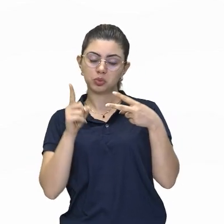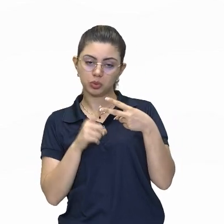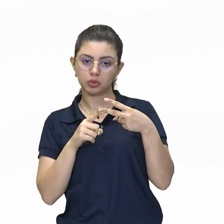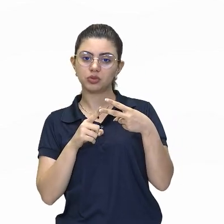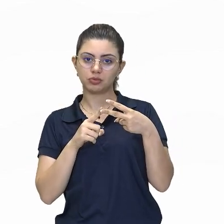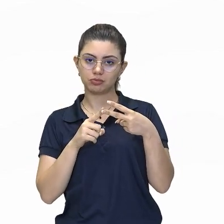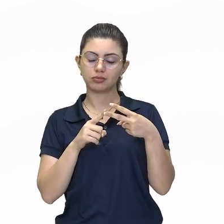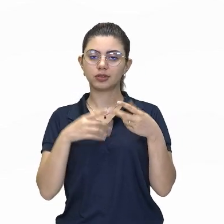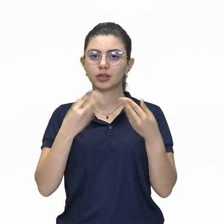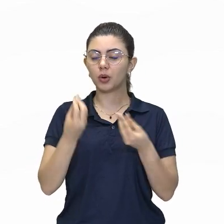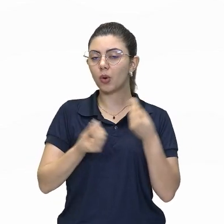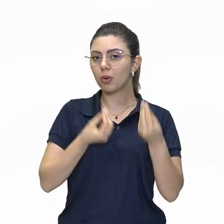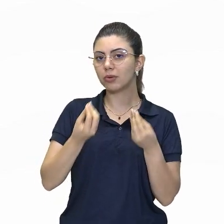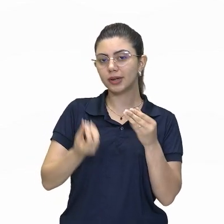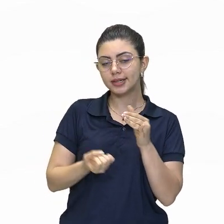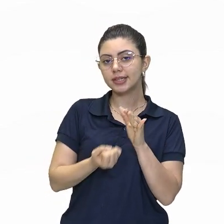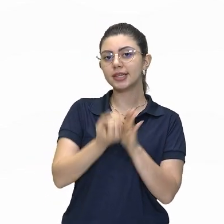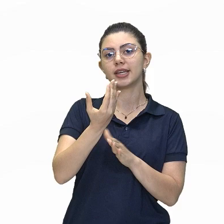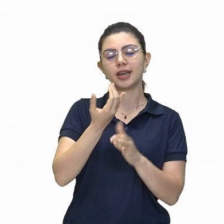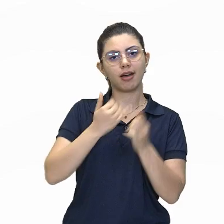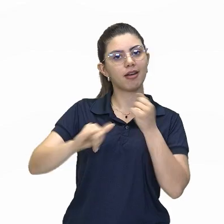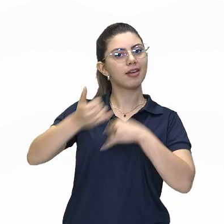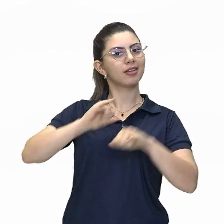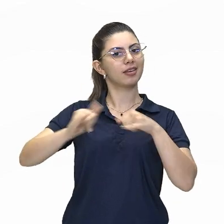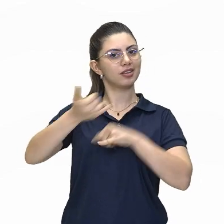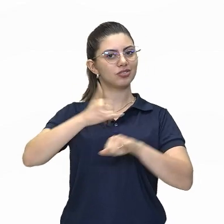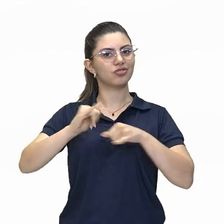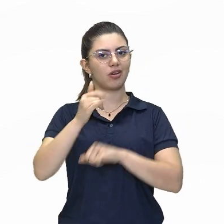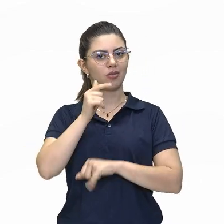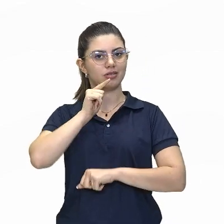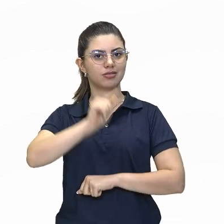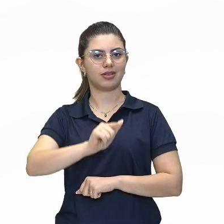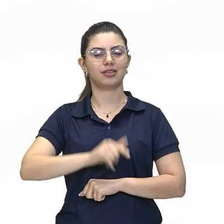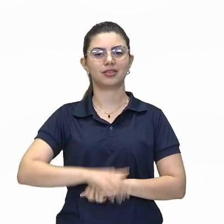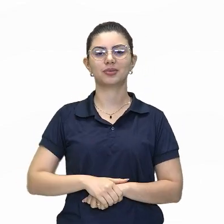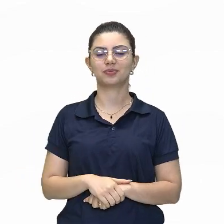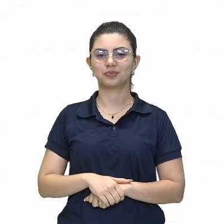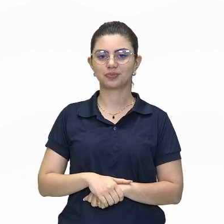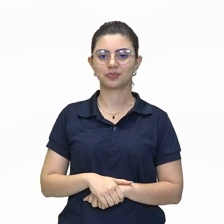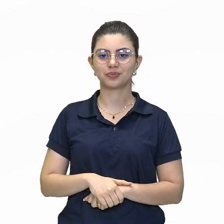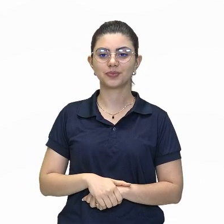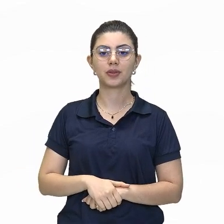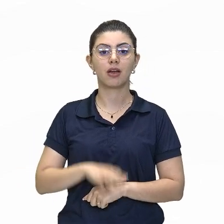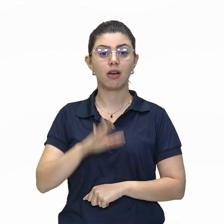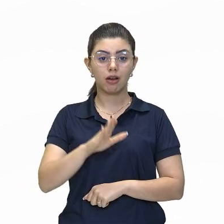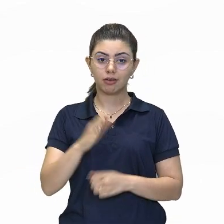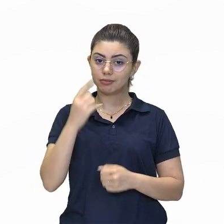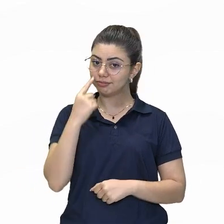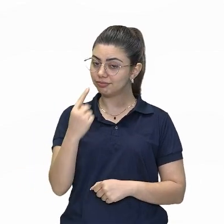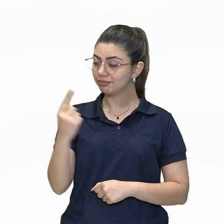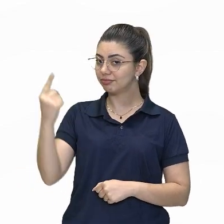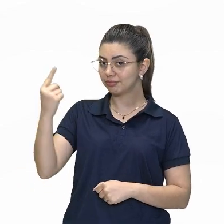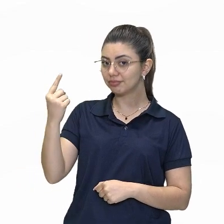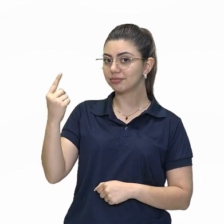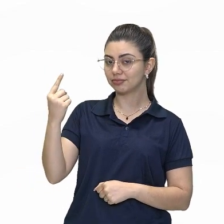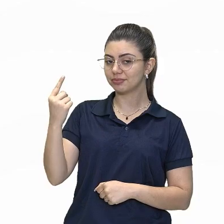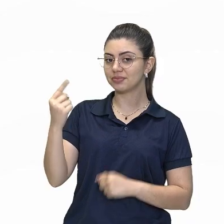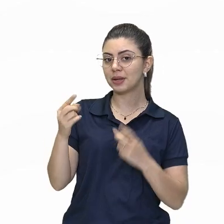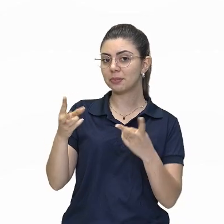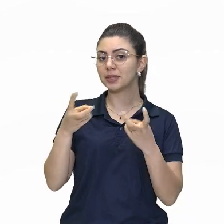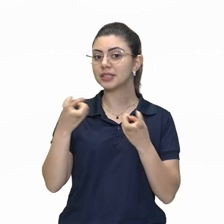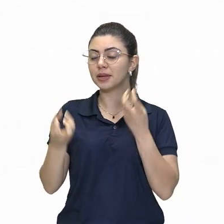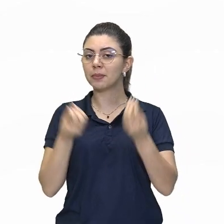eles liberam uma grande quantidade de energia. Então, nós temos aí uma imagem mostrando os dois processos, um ao lado do